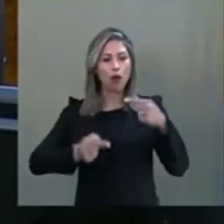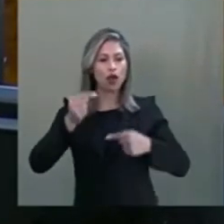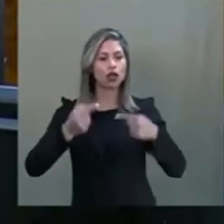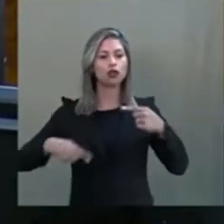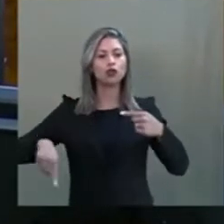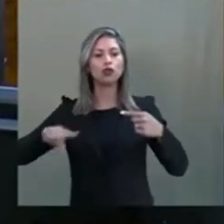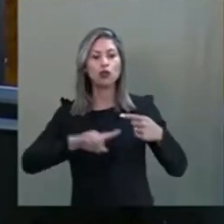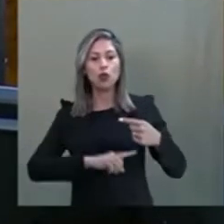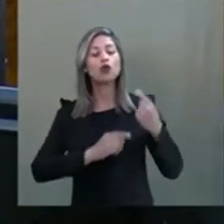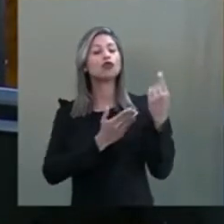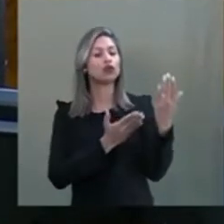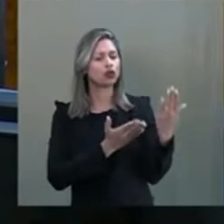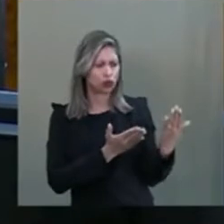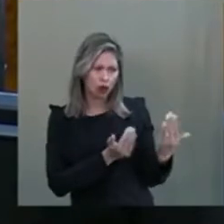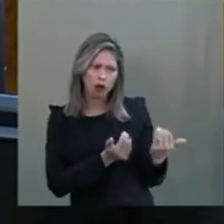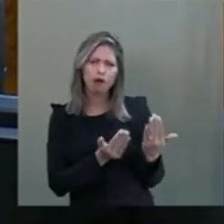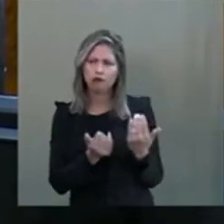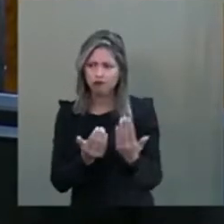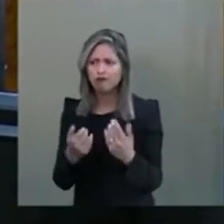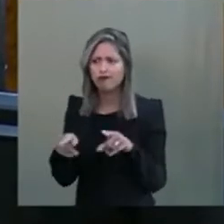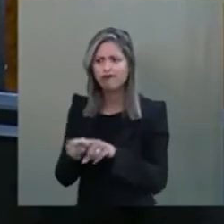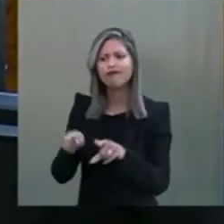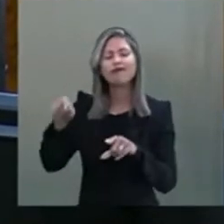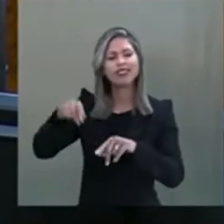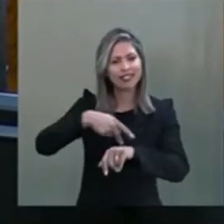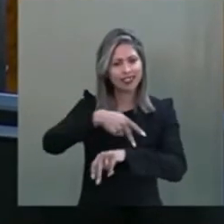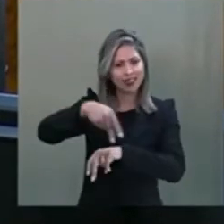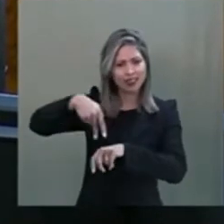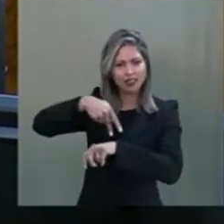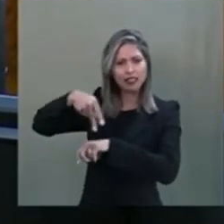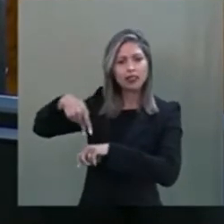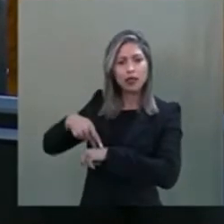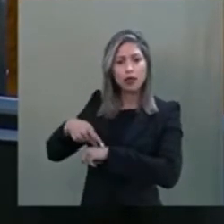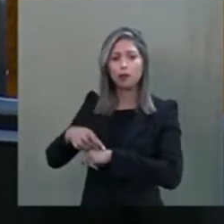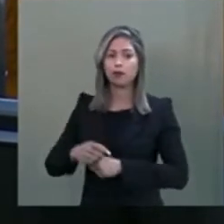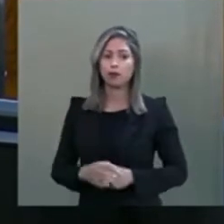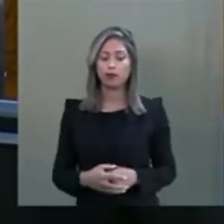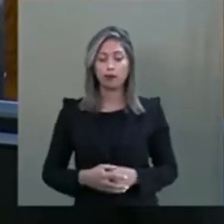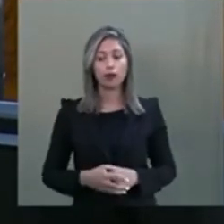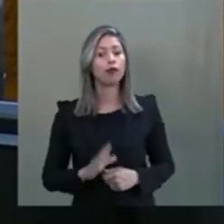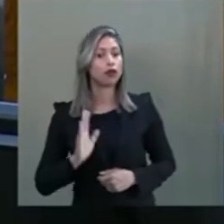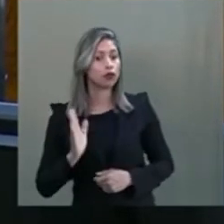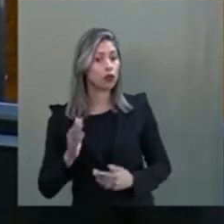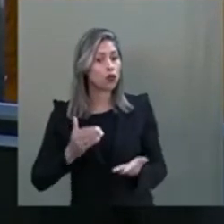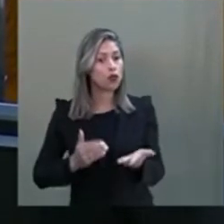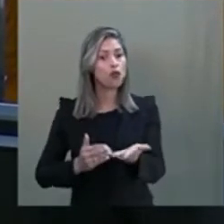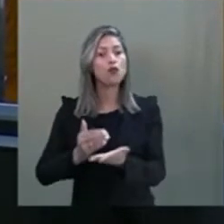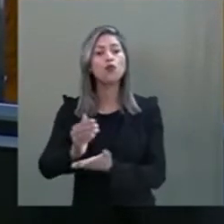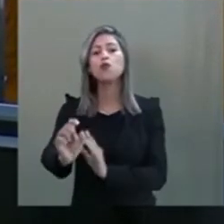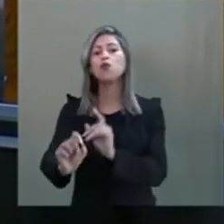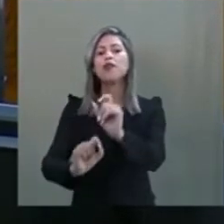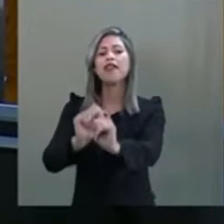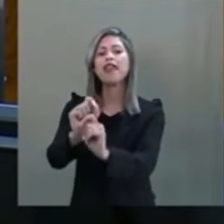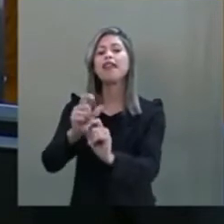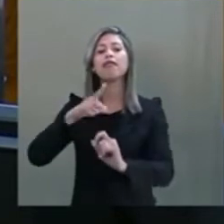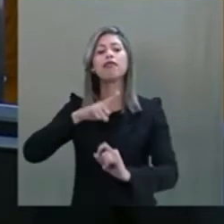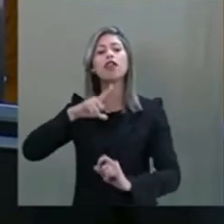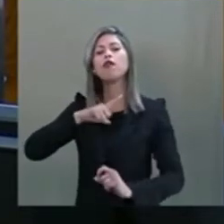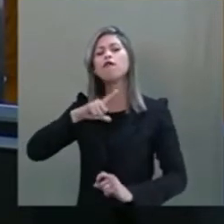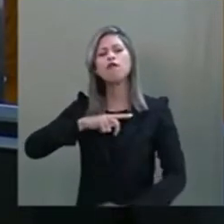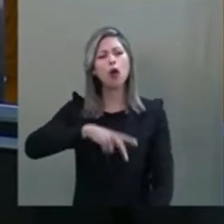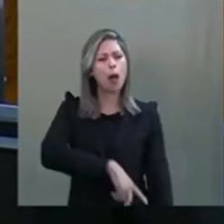e promissora nação. Sem dúvida, o enredo que culminou no Grito do